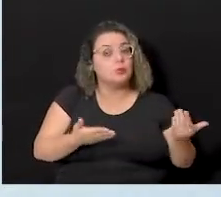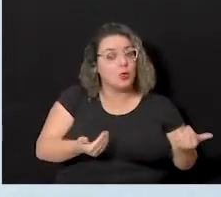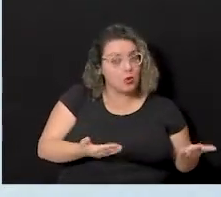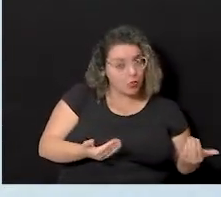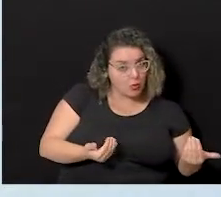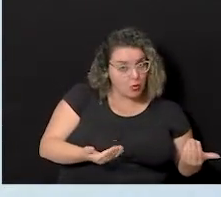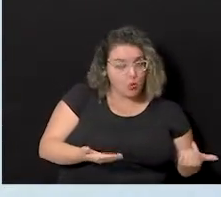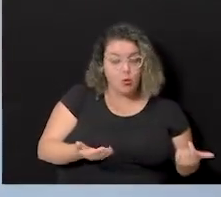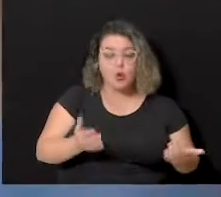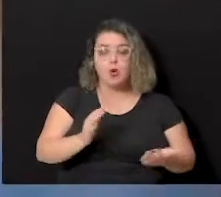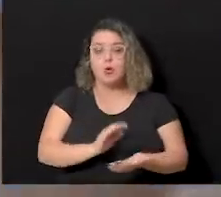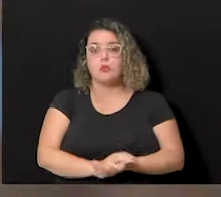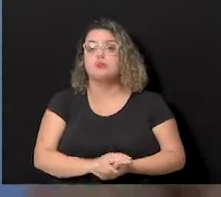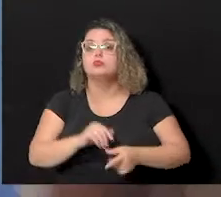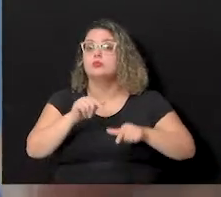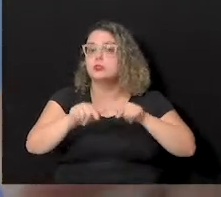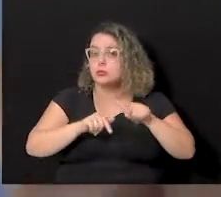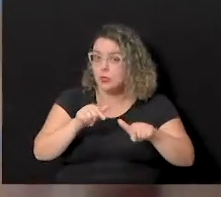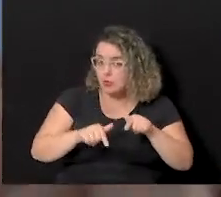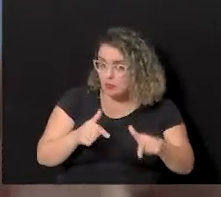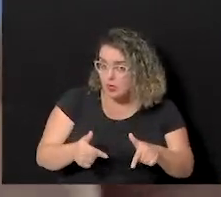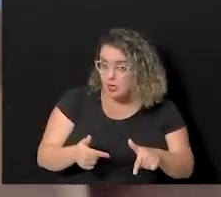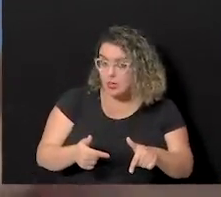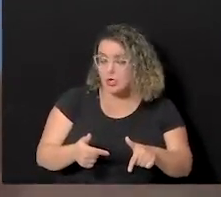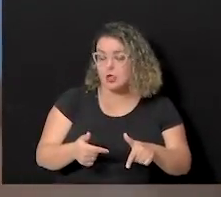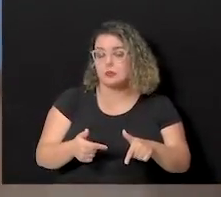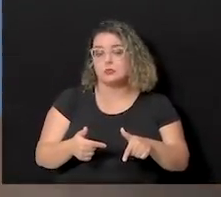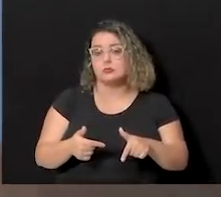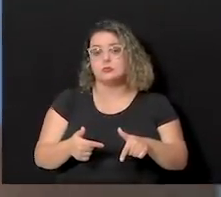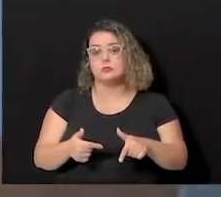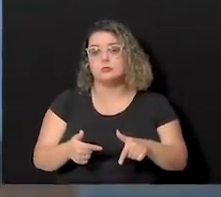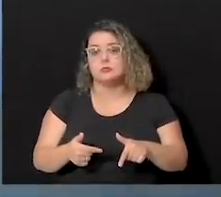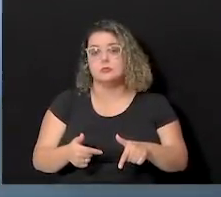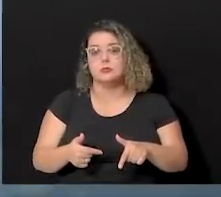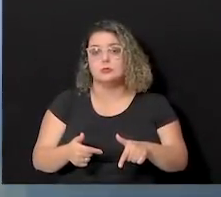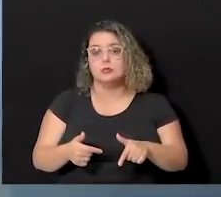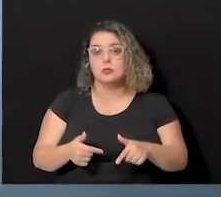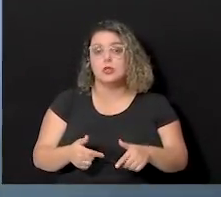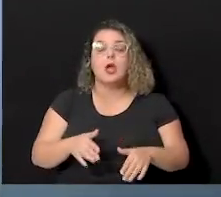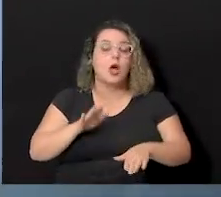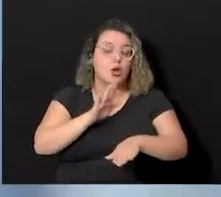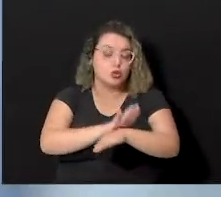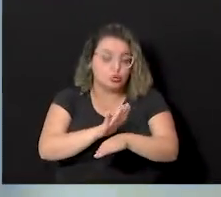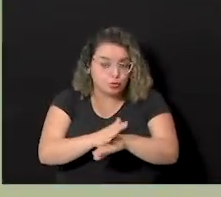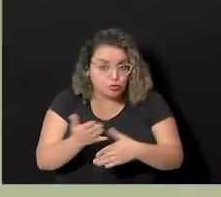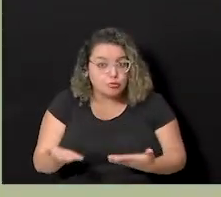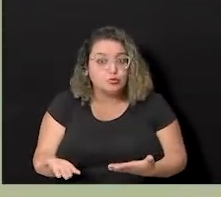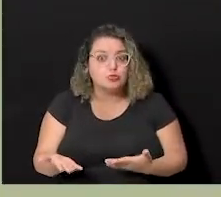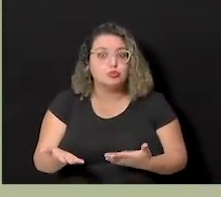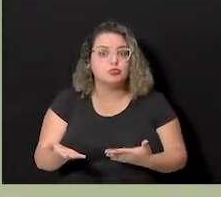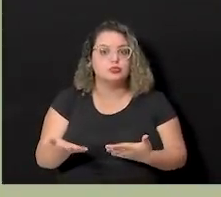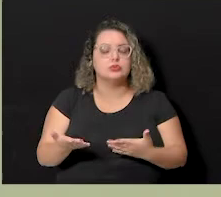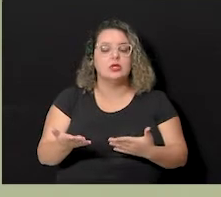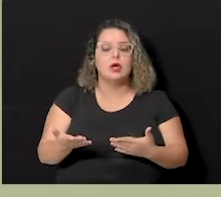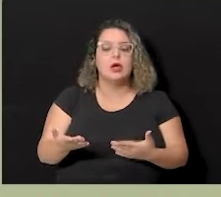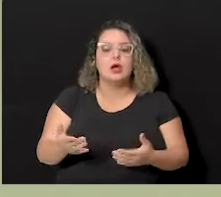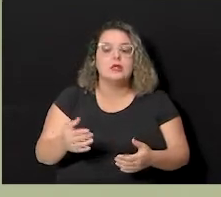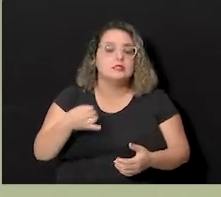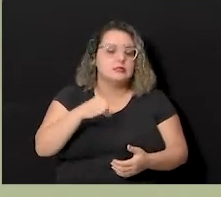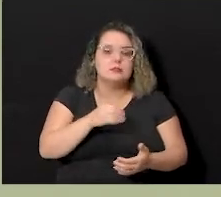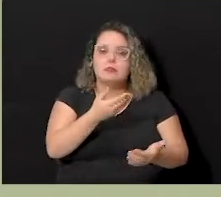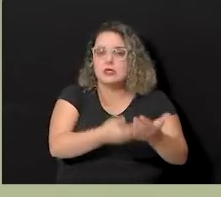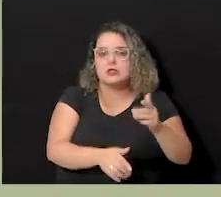for uma pessoa jovem, tiver um emprego que de alta movimentação no mercado, que você se recoloca